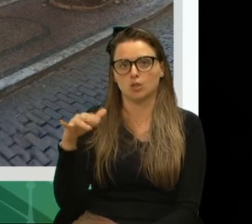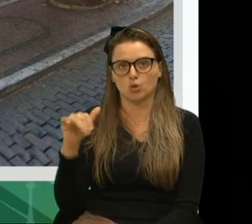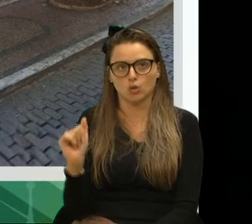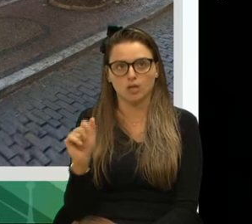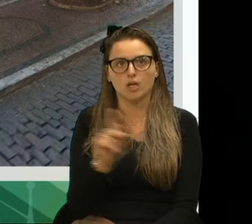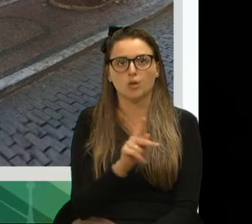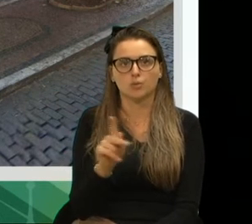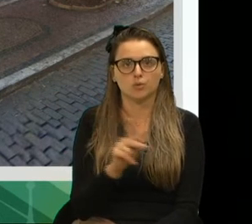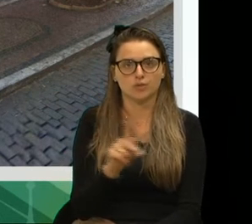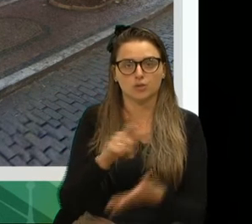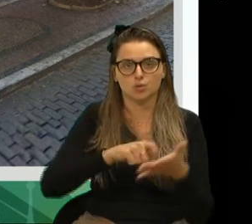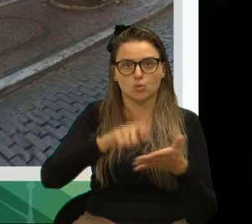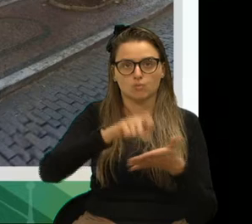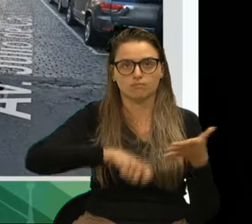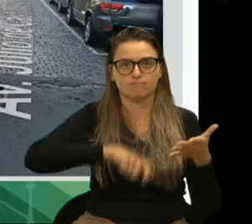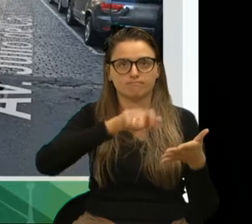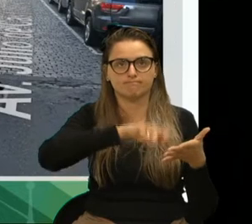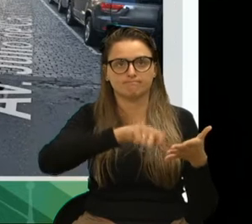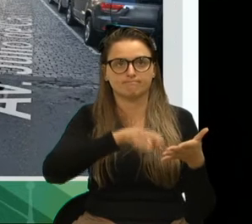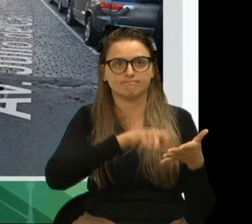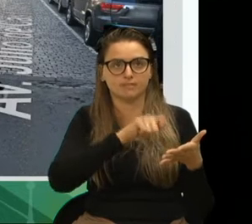e escritor.